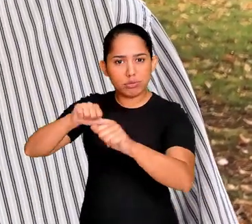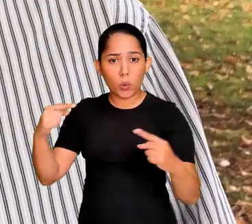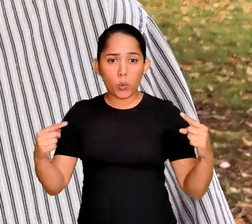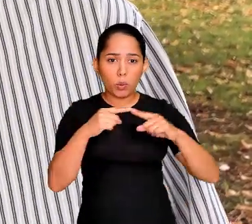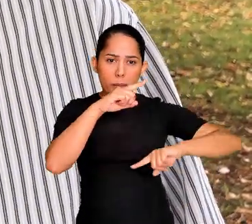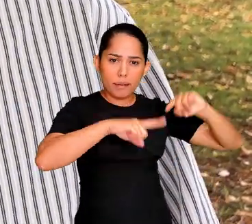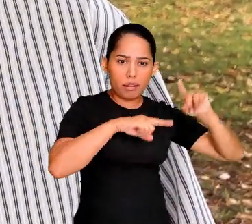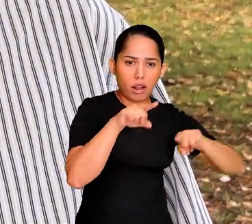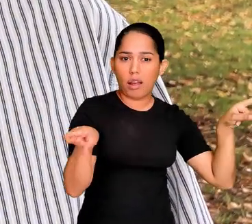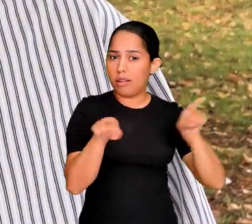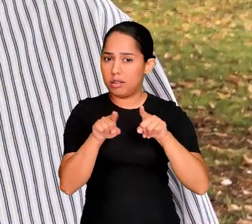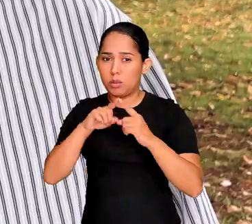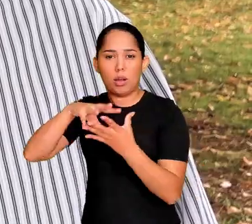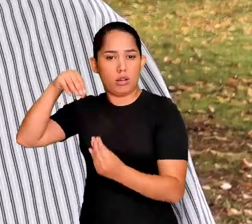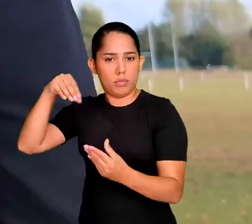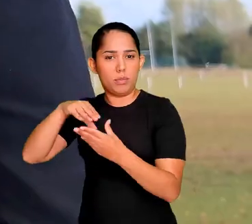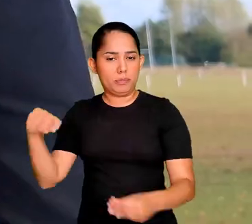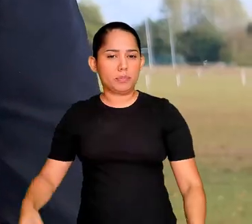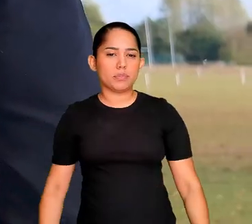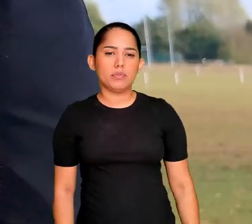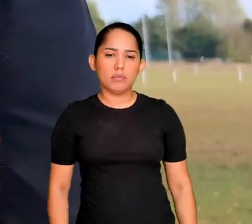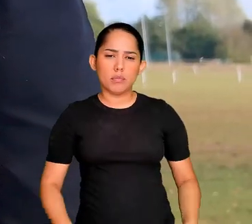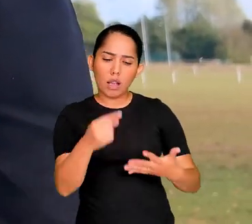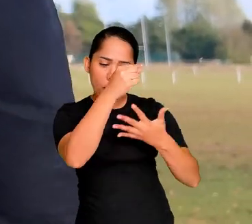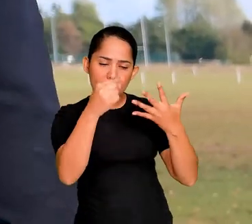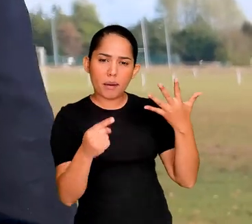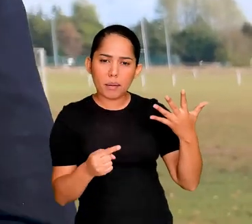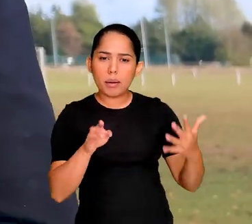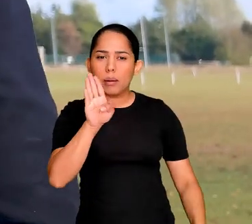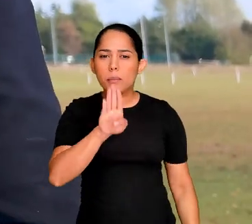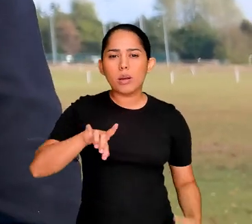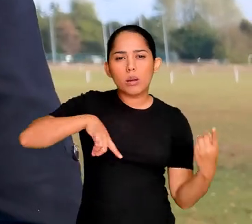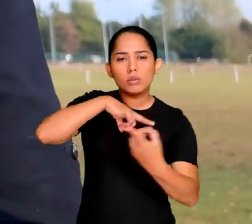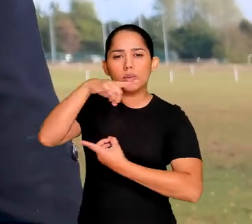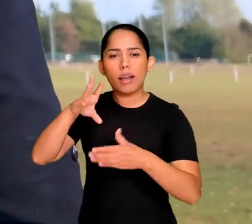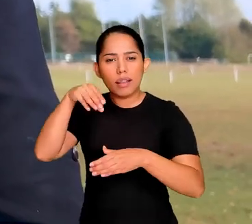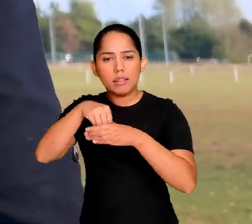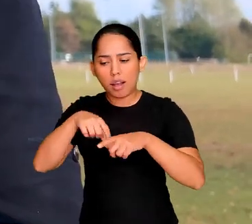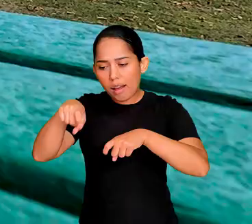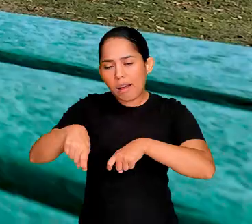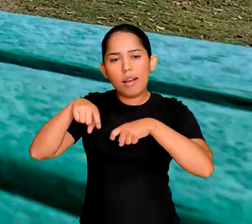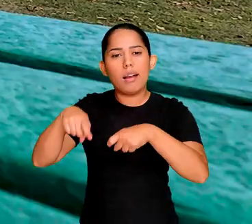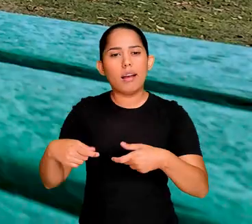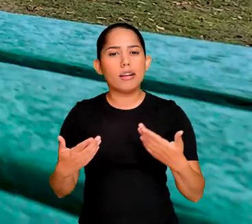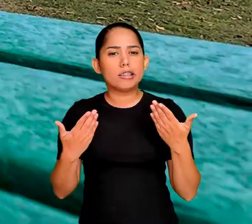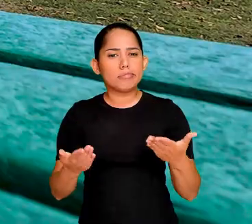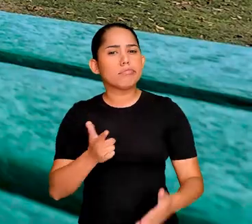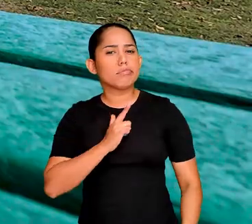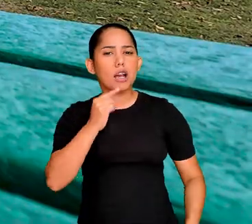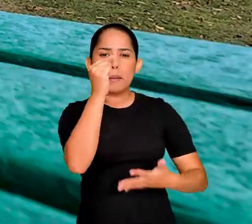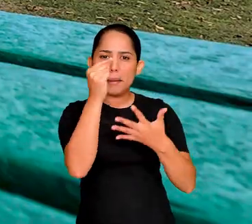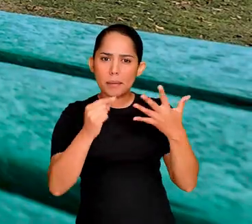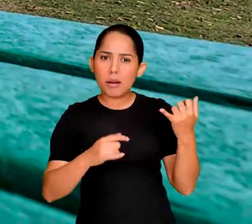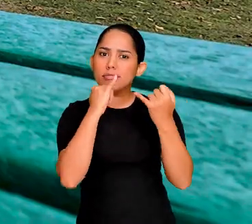desde lo material hasta lo espiritual. The principles of biodynamic agriculture are